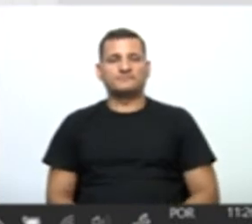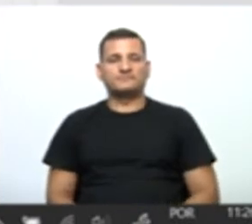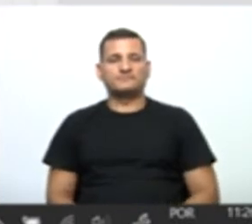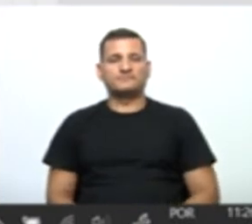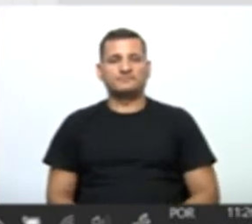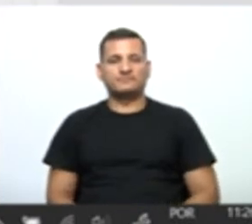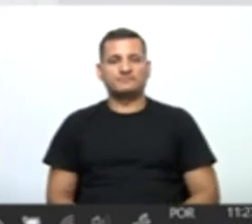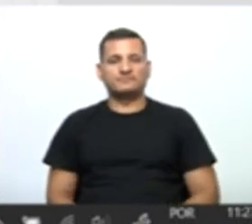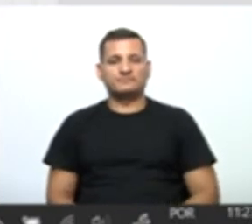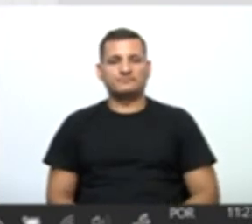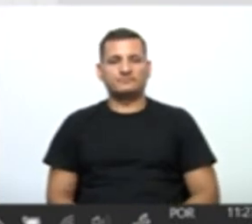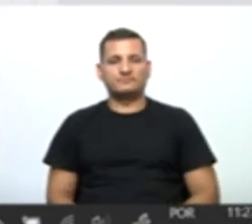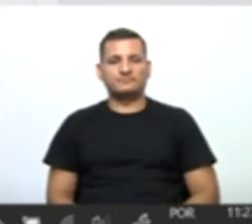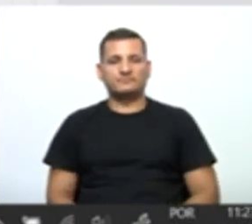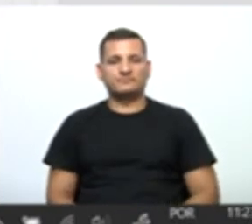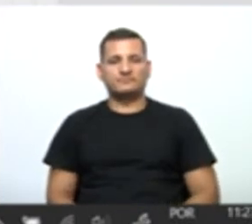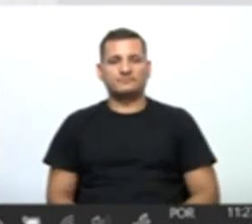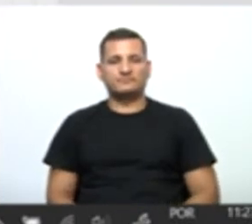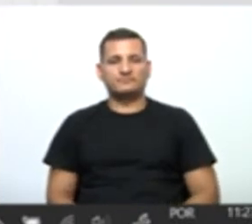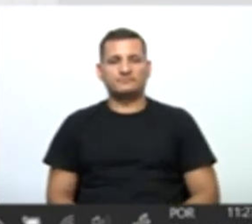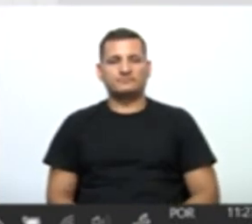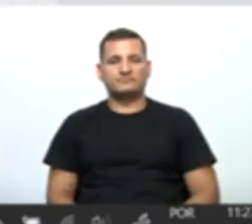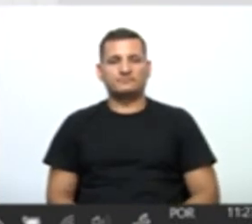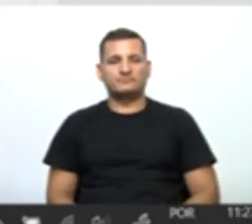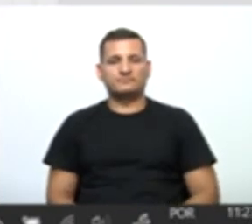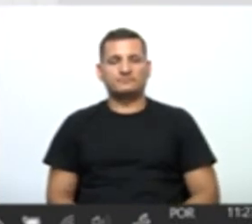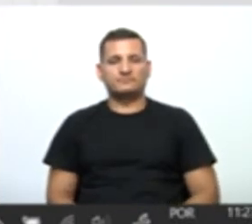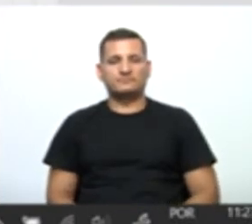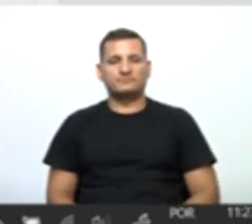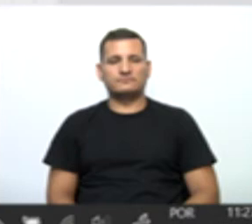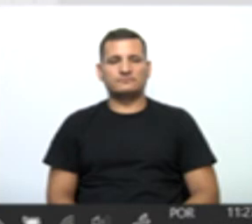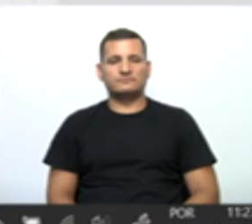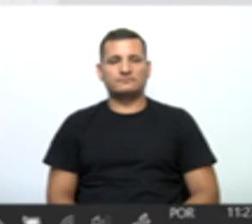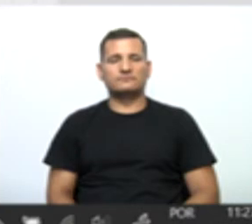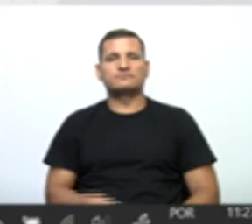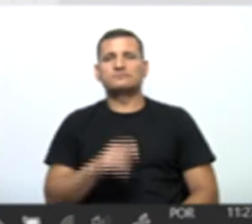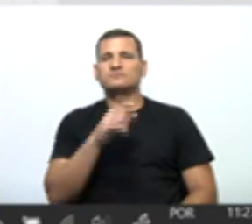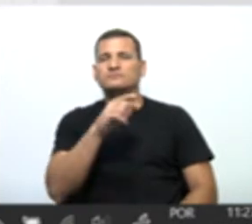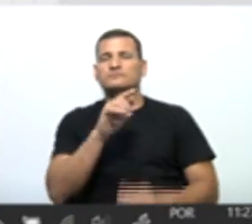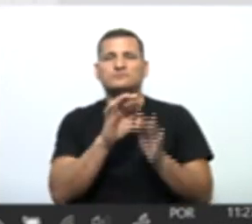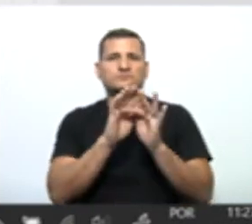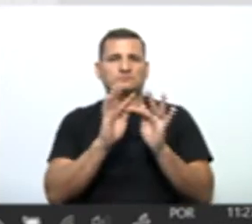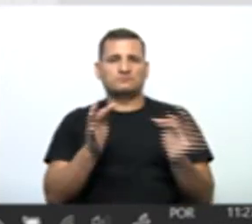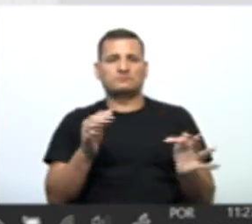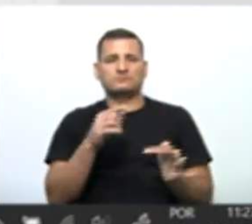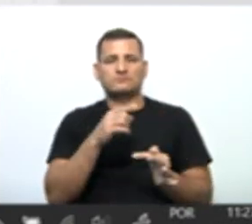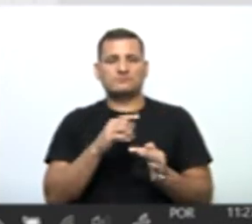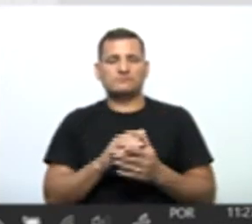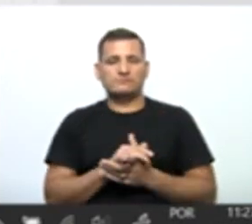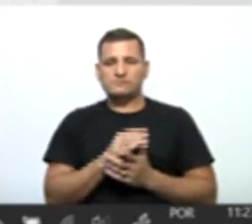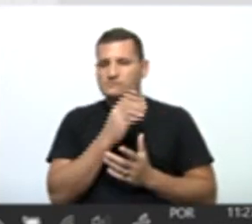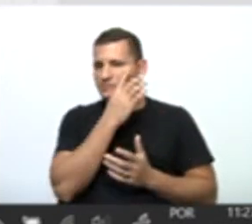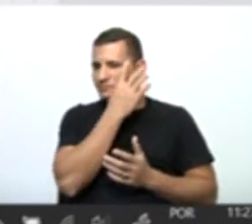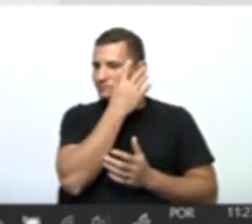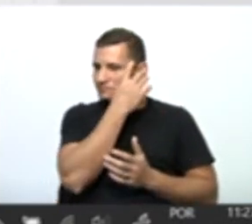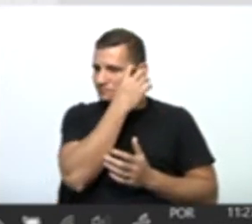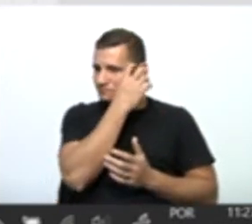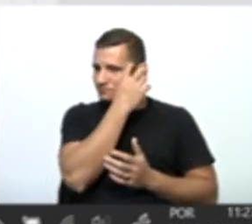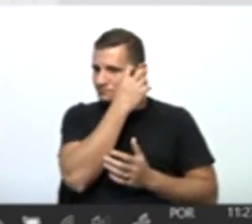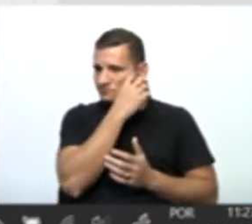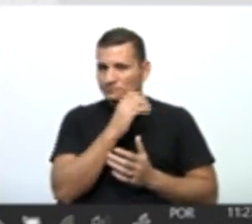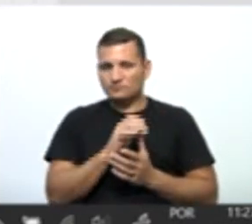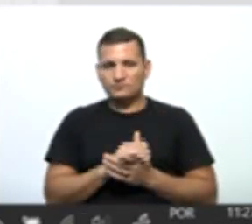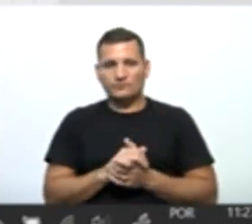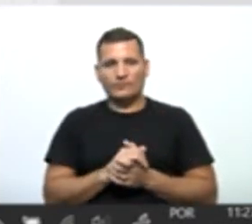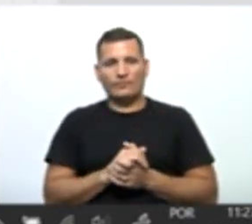Tá aí na atividade em sala, eu disponibilizei para vocês. E ele é simples de trabalhar. A principal vantagem é essa,